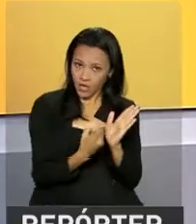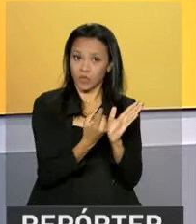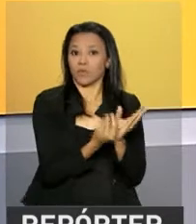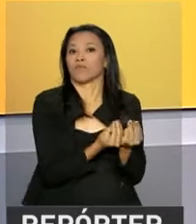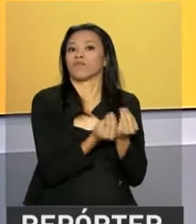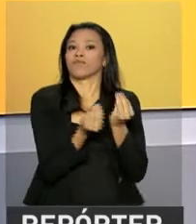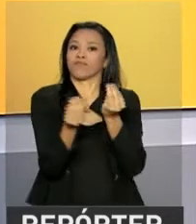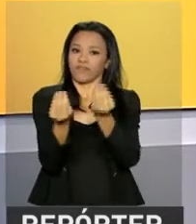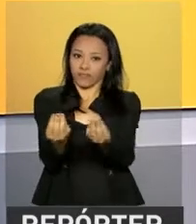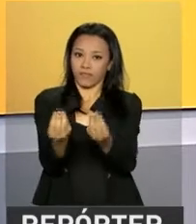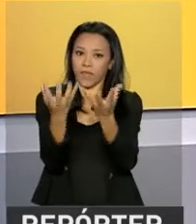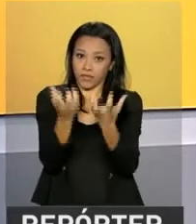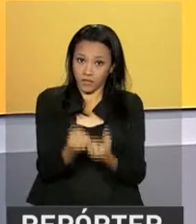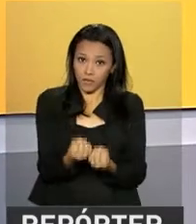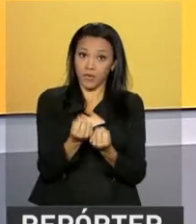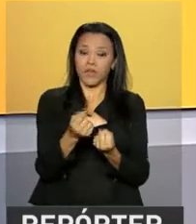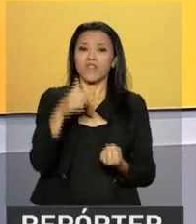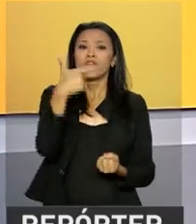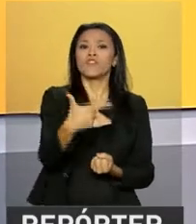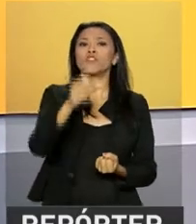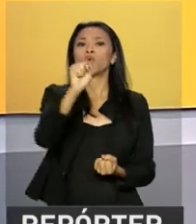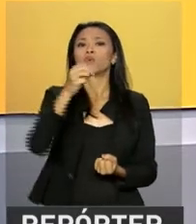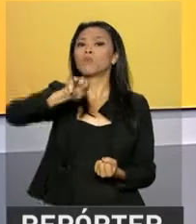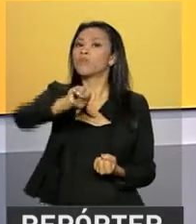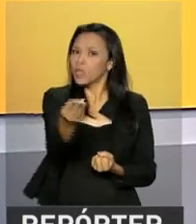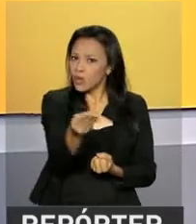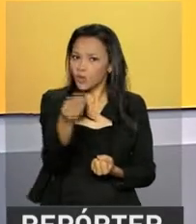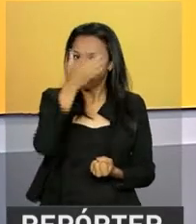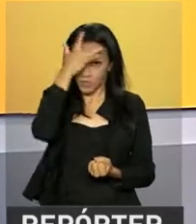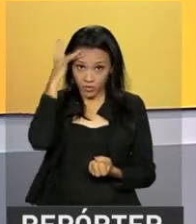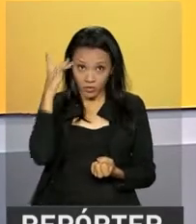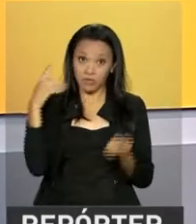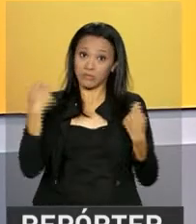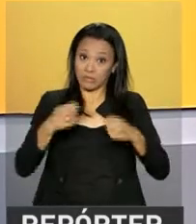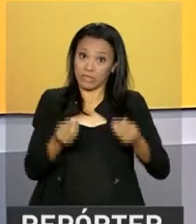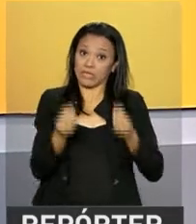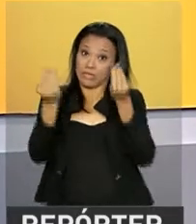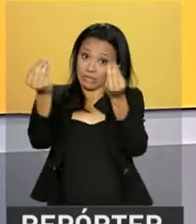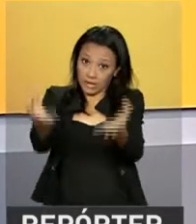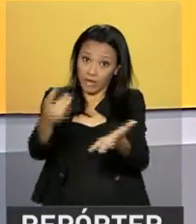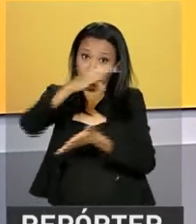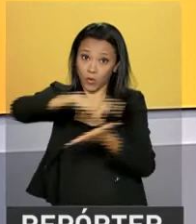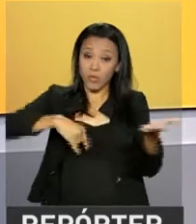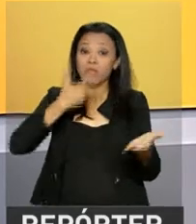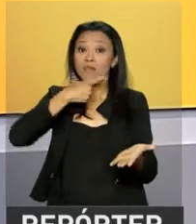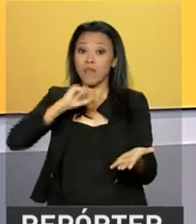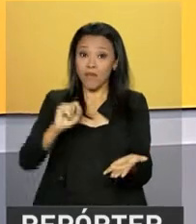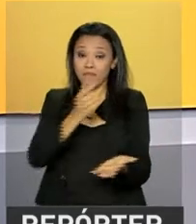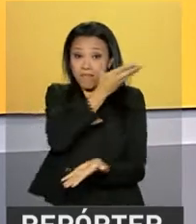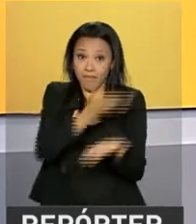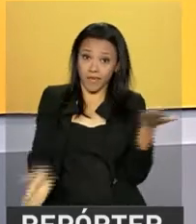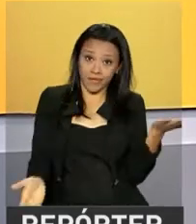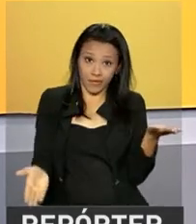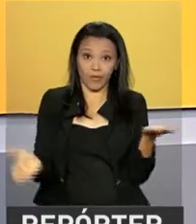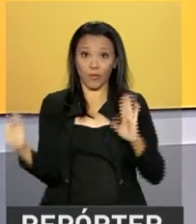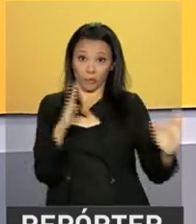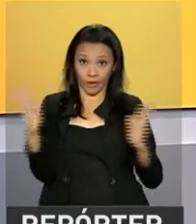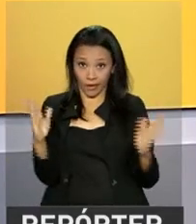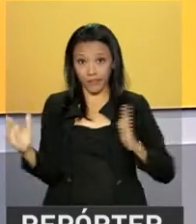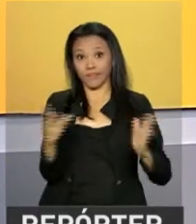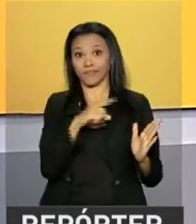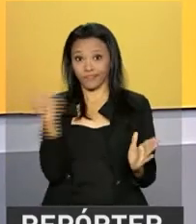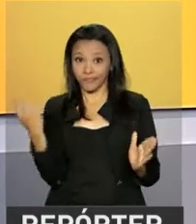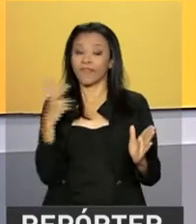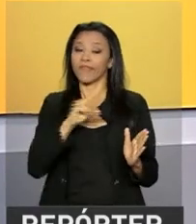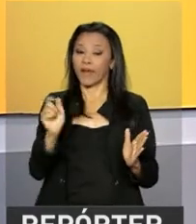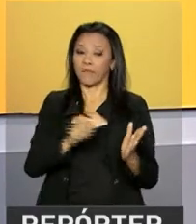expectativa é de que 28 milhões de contribuintes entreguem o documento quem perder o prazo está sujeito ao pagamento de